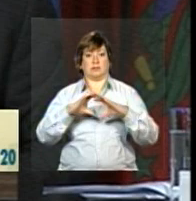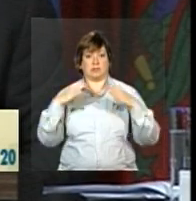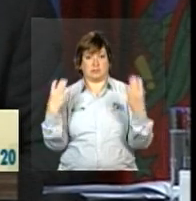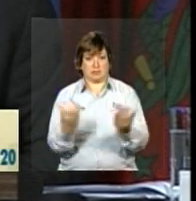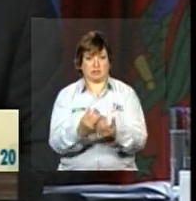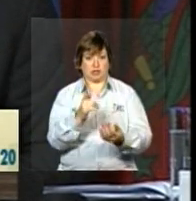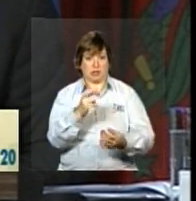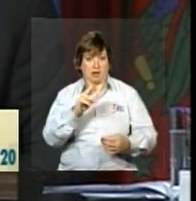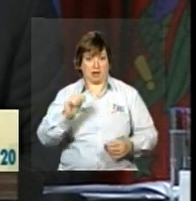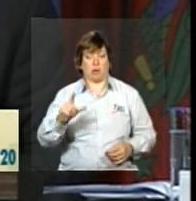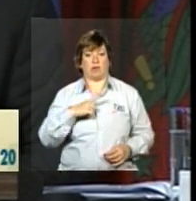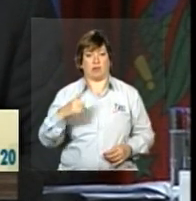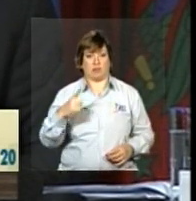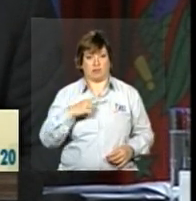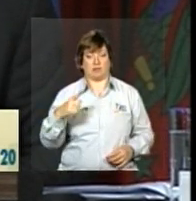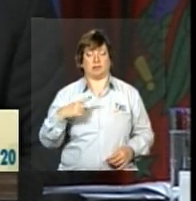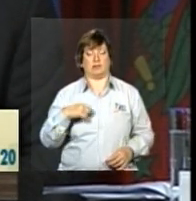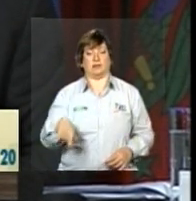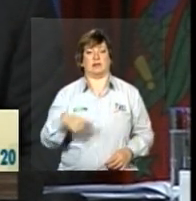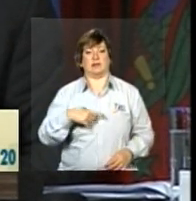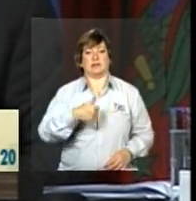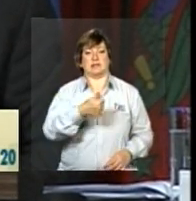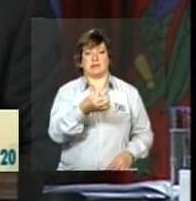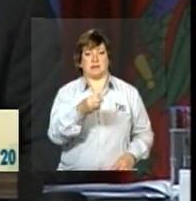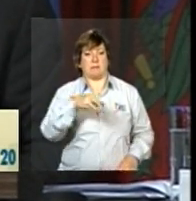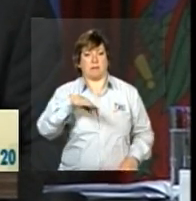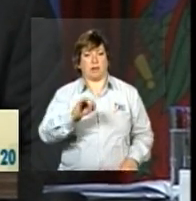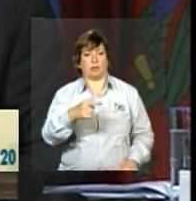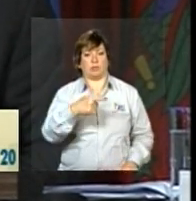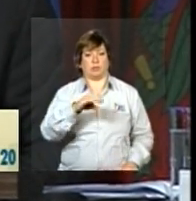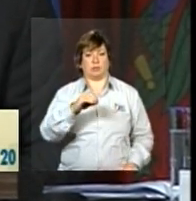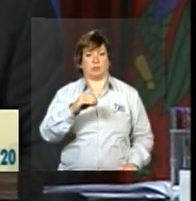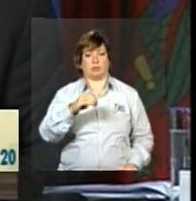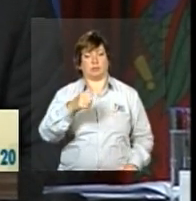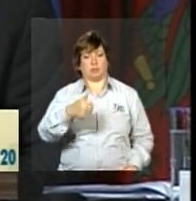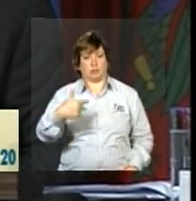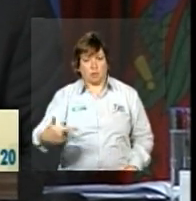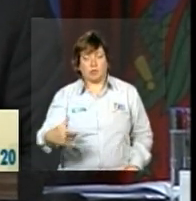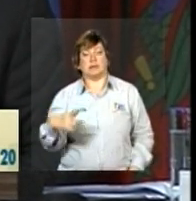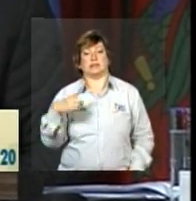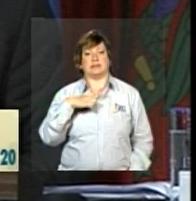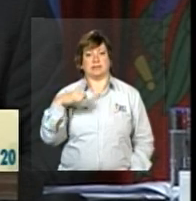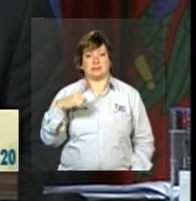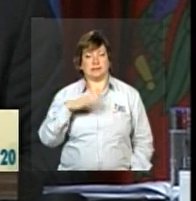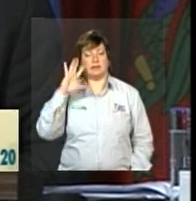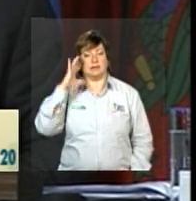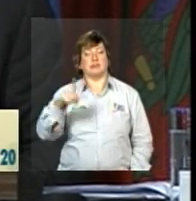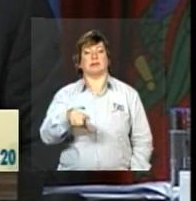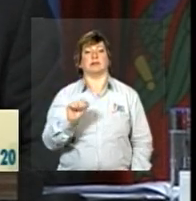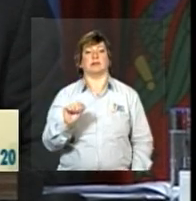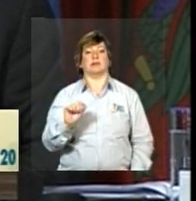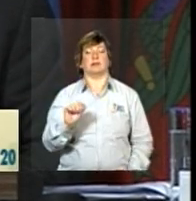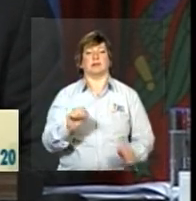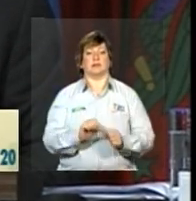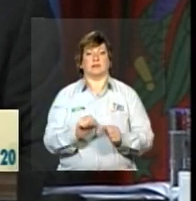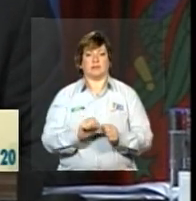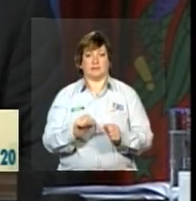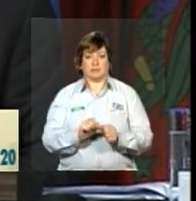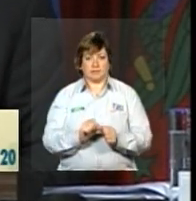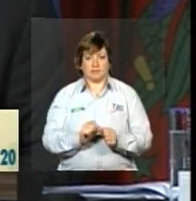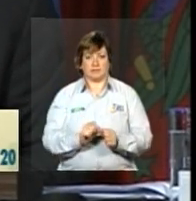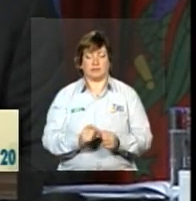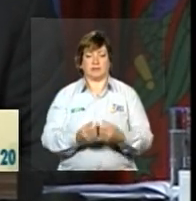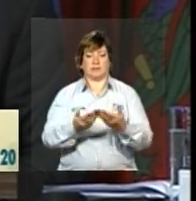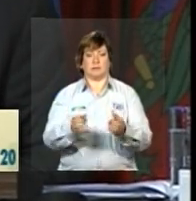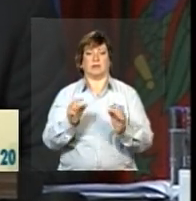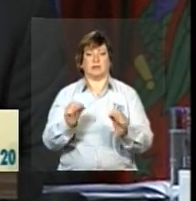decisão 66-561, de 16 de maio de 2012, decidiu acreditar às